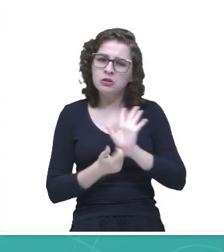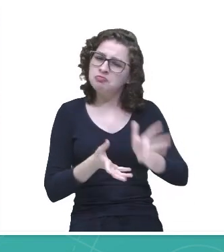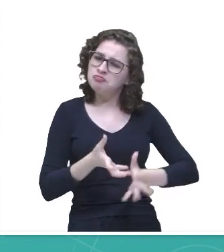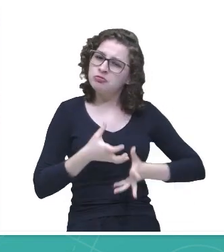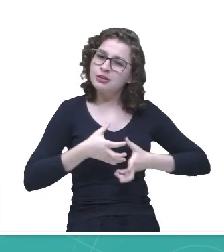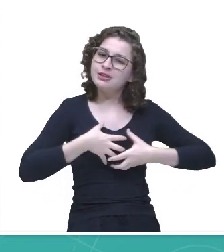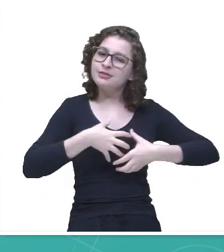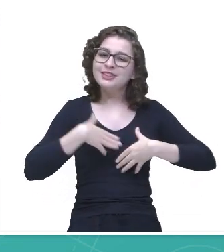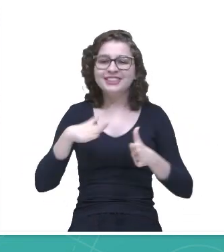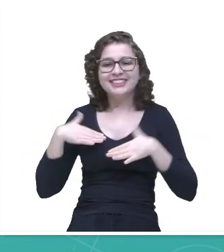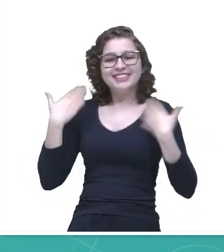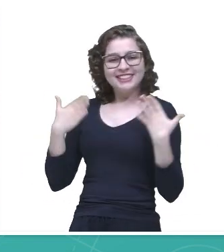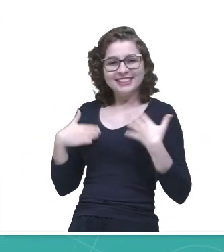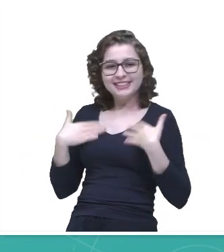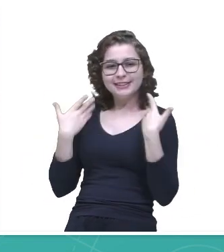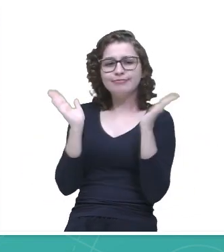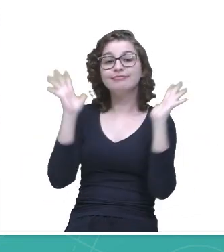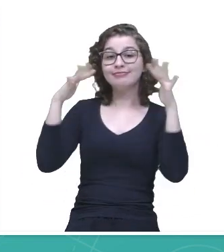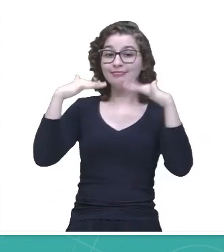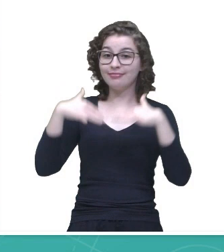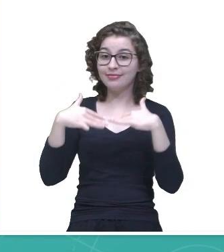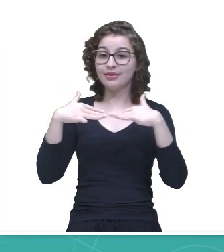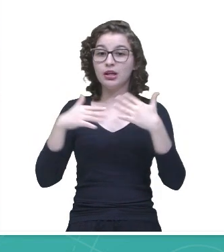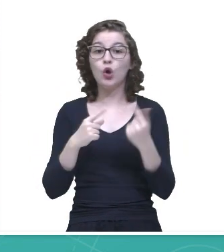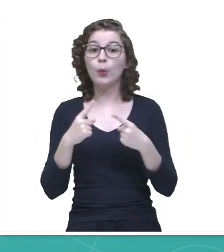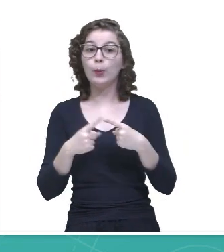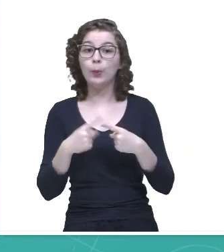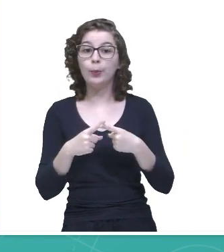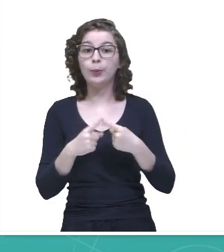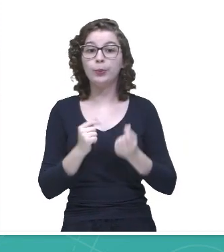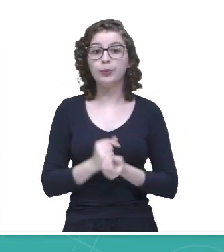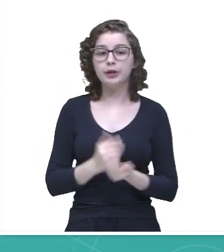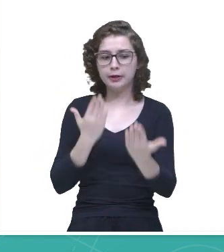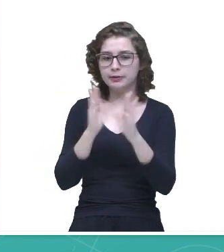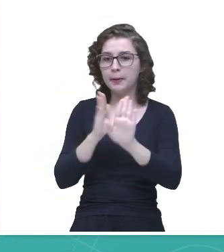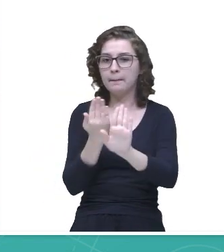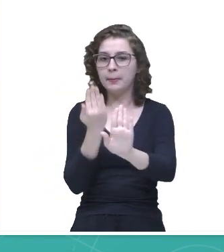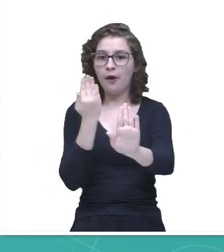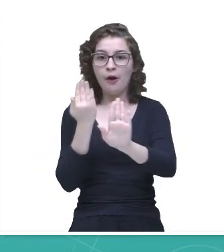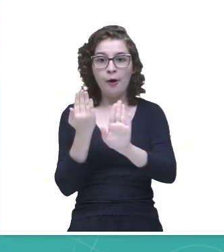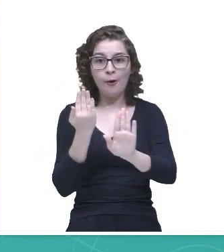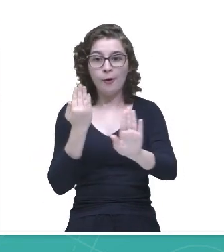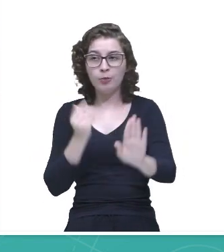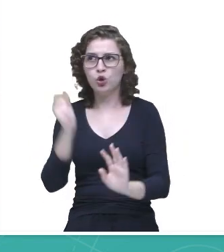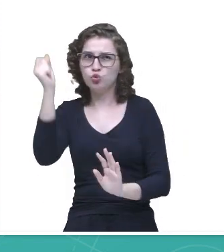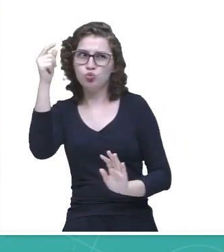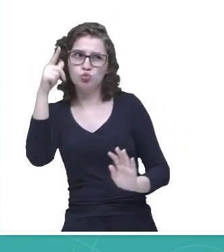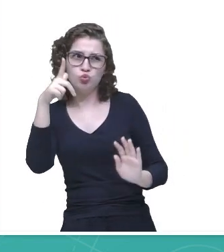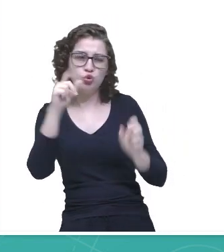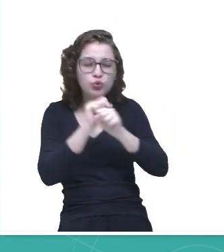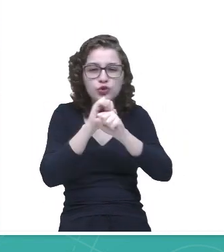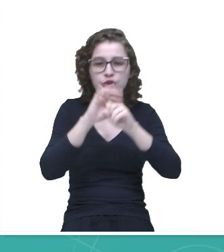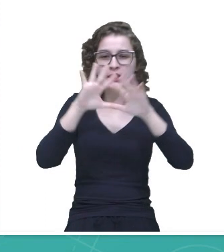de alegria, harmonia, isto devido à presença do contraste da luz e claridade das